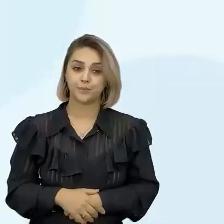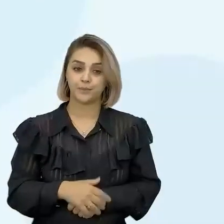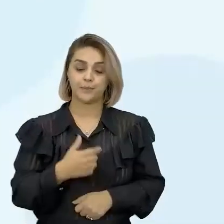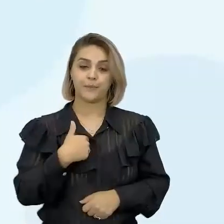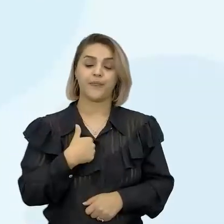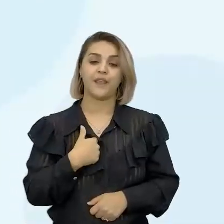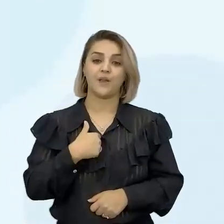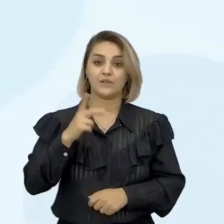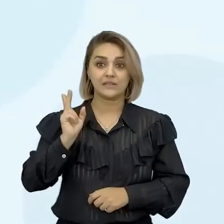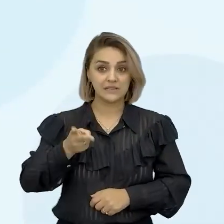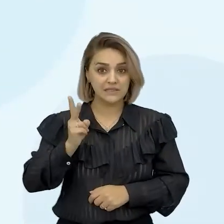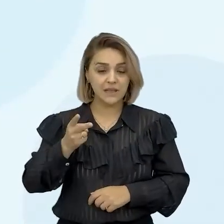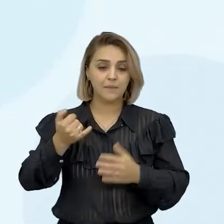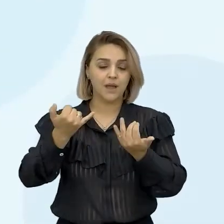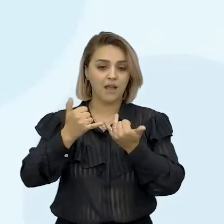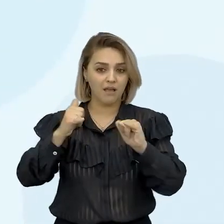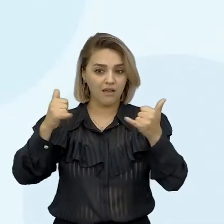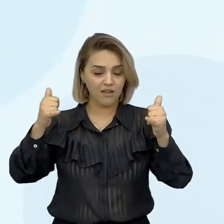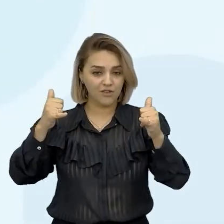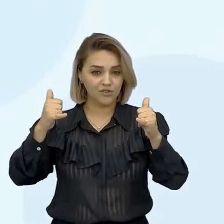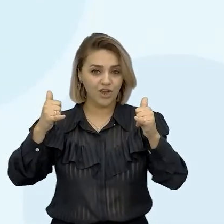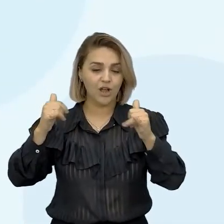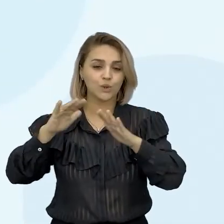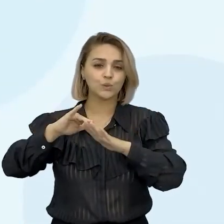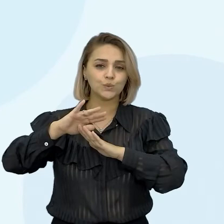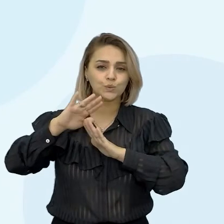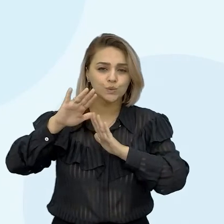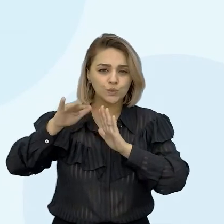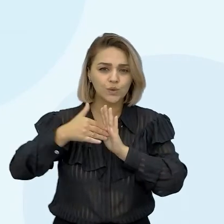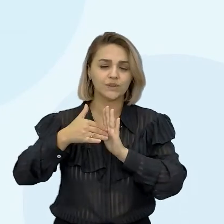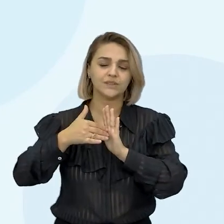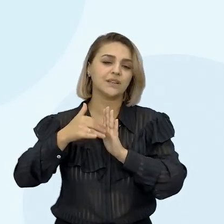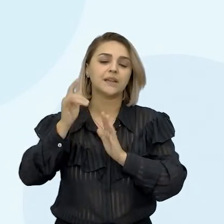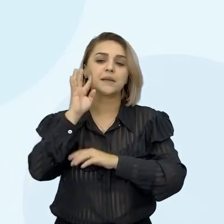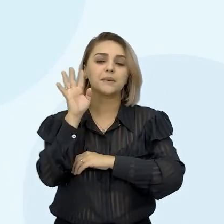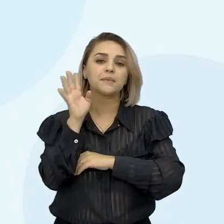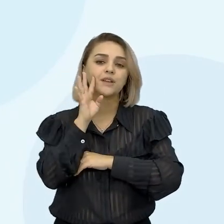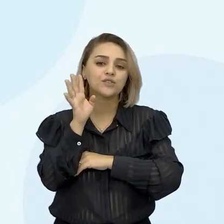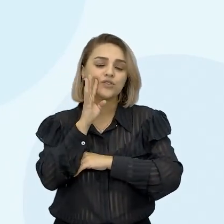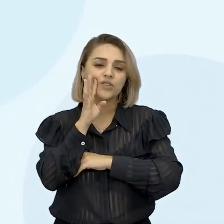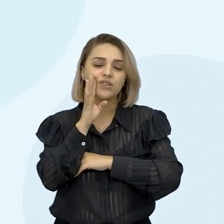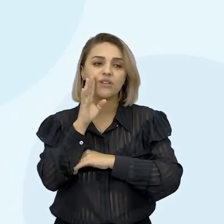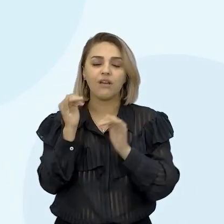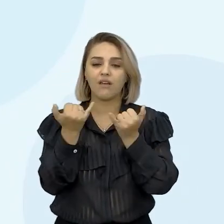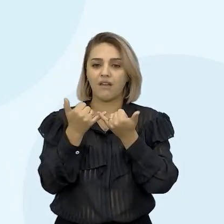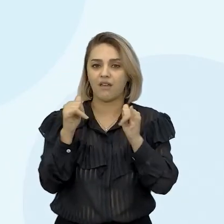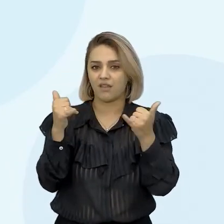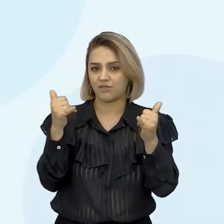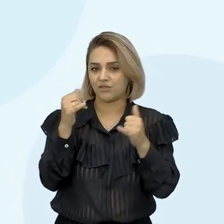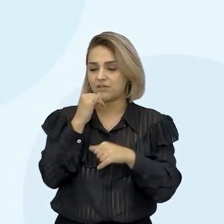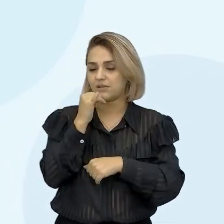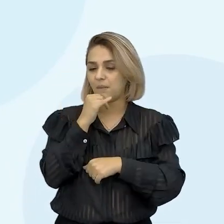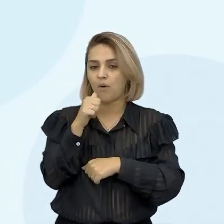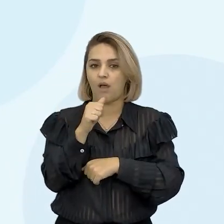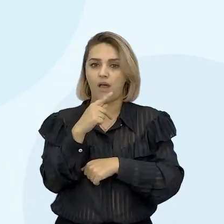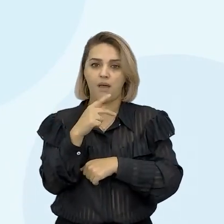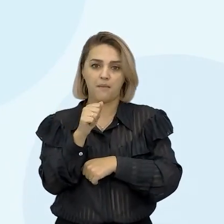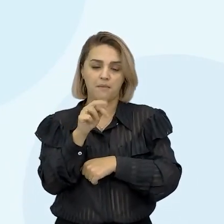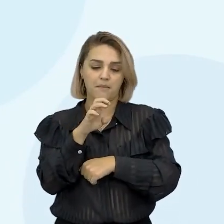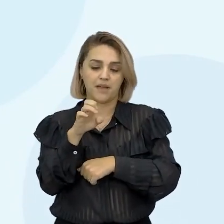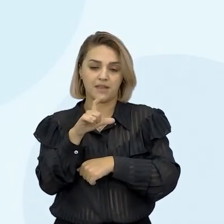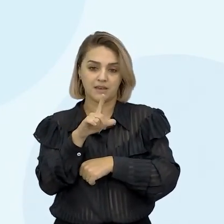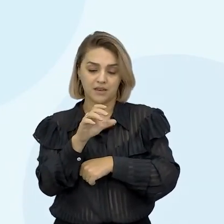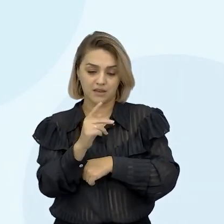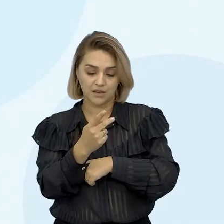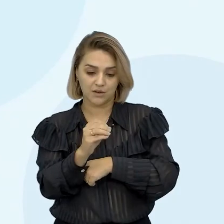sempre que eu tenho a energia Total vamos supor que eu tenho uma energia total de um aparelho qualquer e tal e